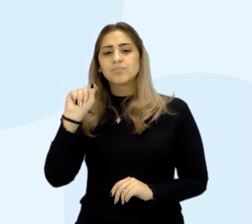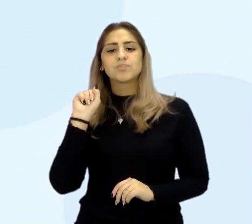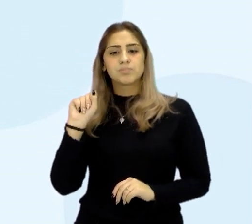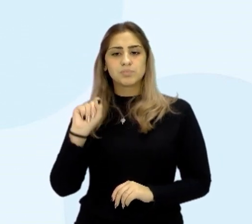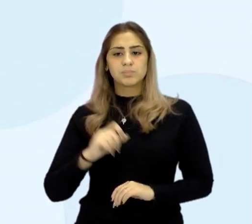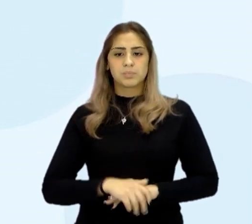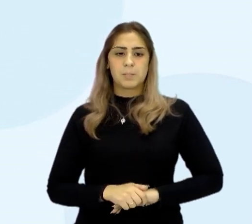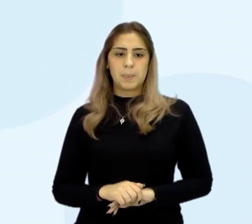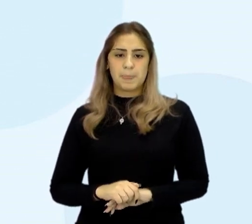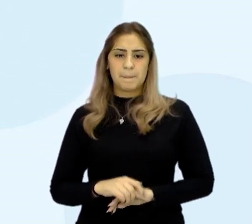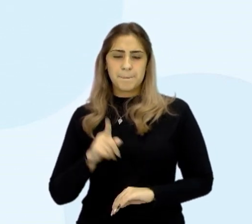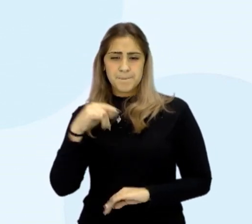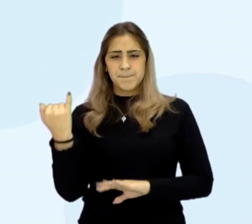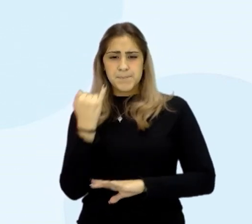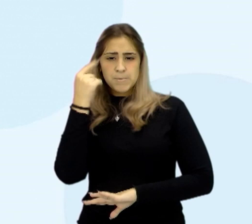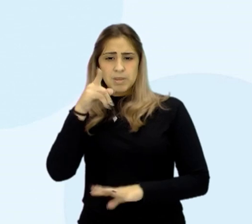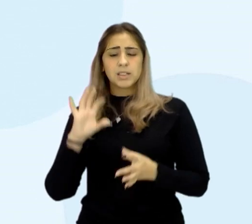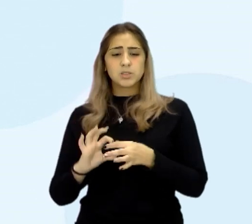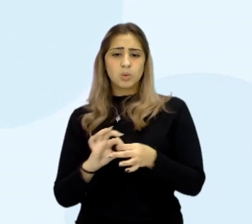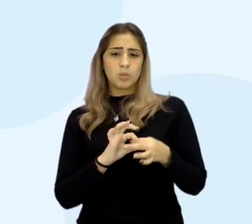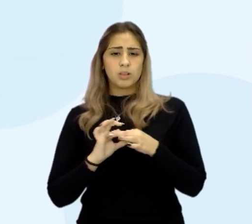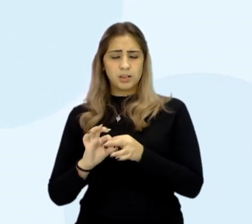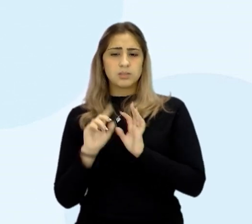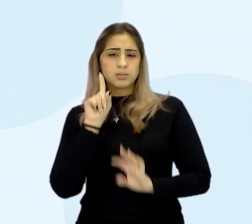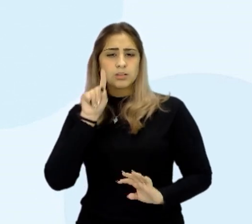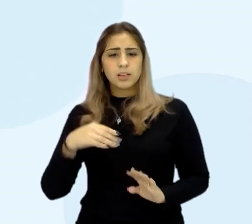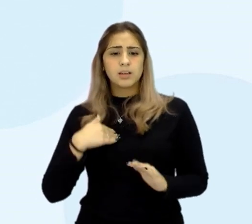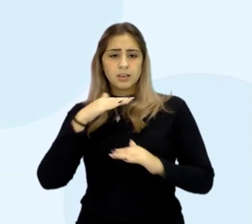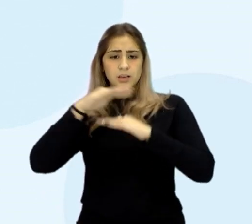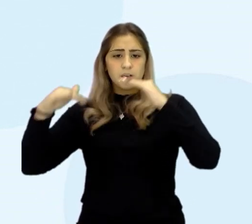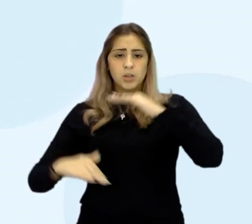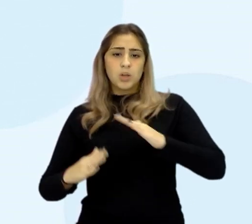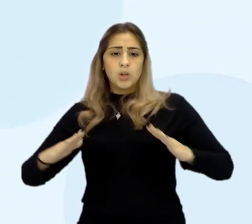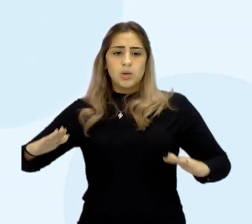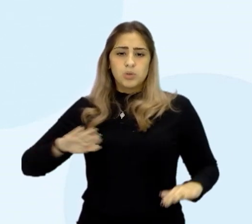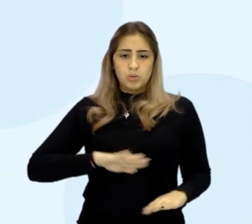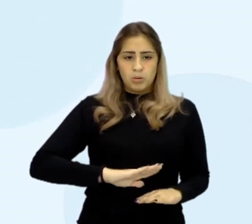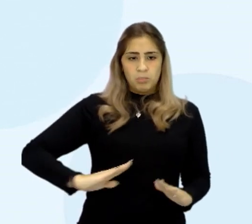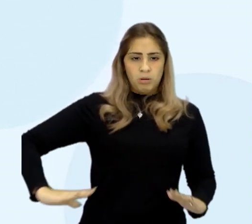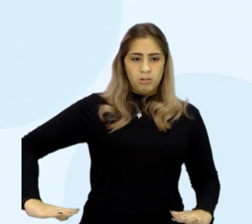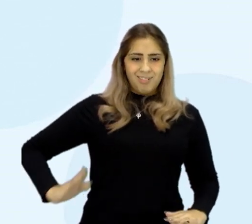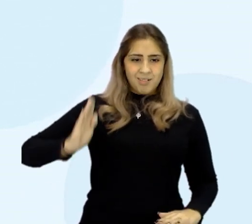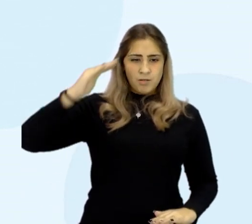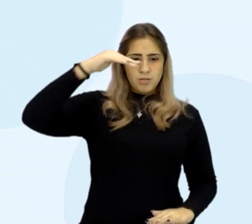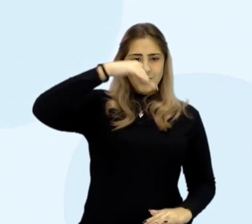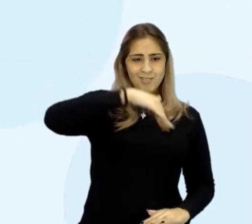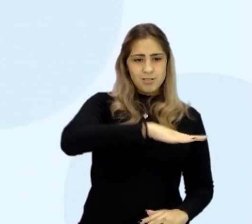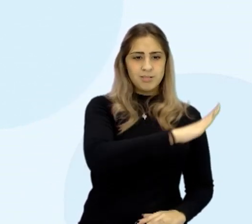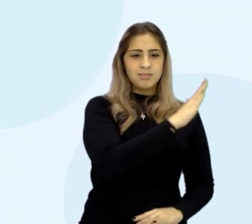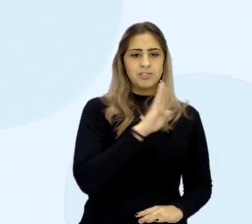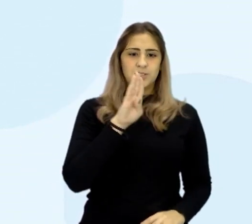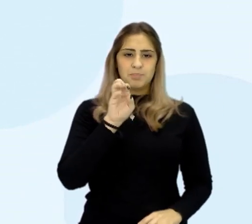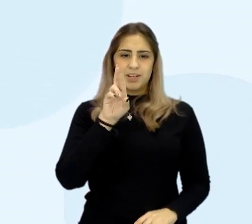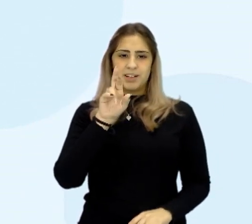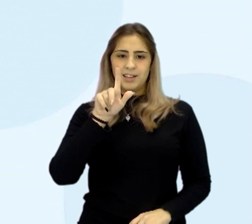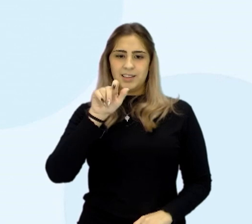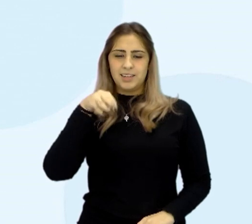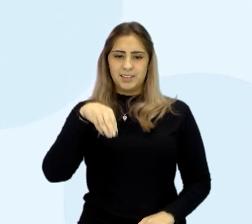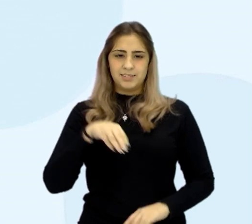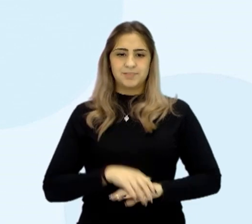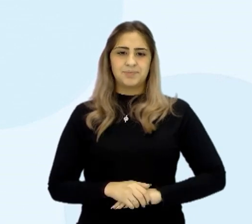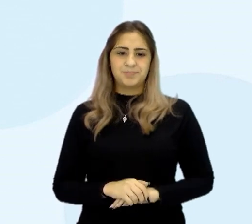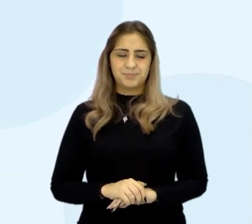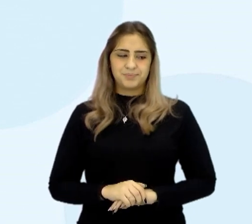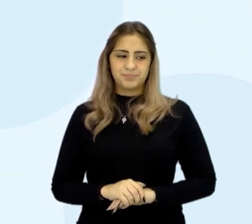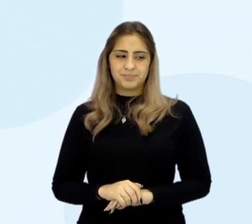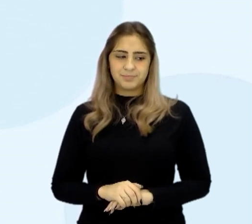né, para este contexto, que é a queda do Muro de Berlim. Então, são os motivos aí que marcam mesmo o